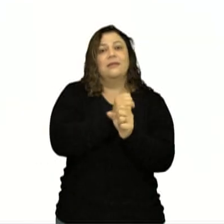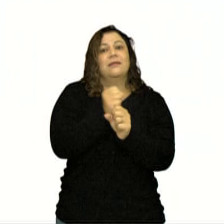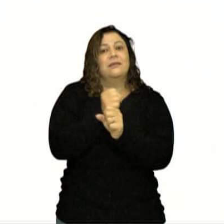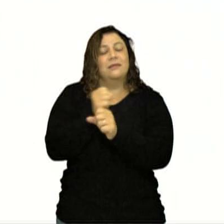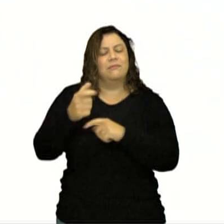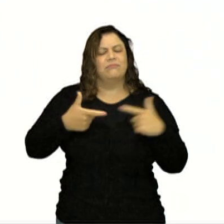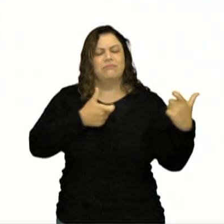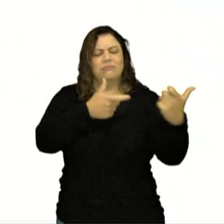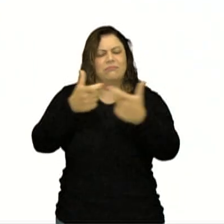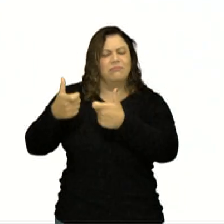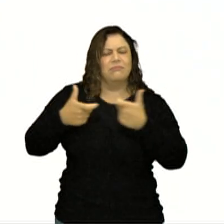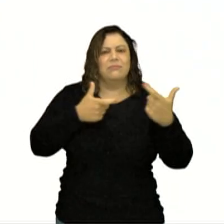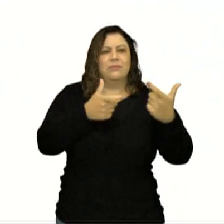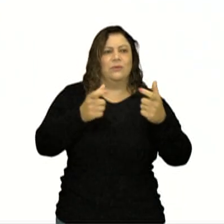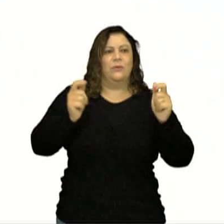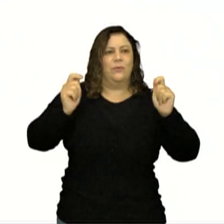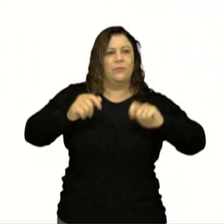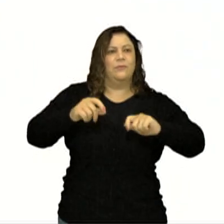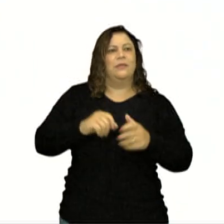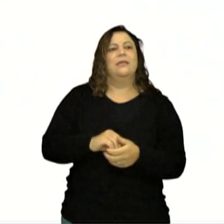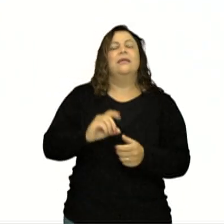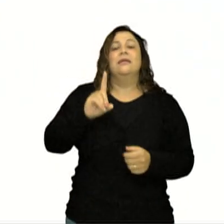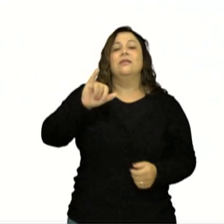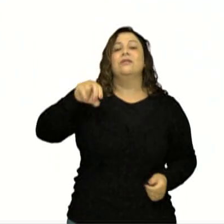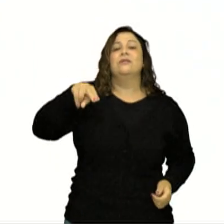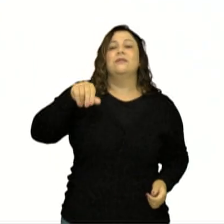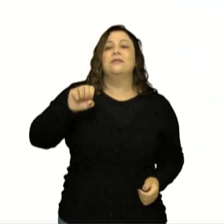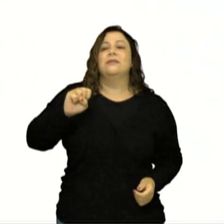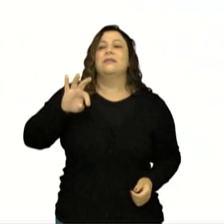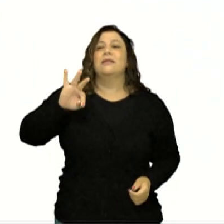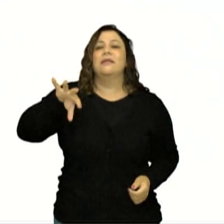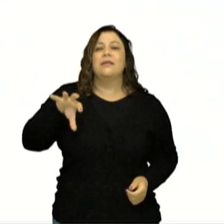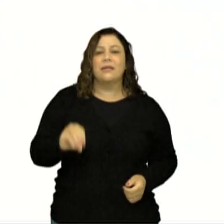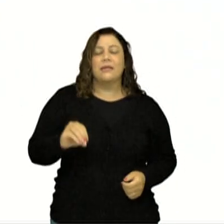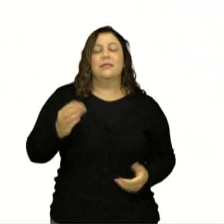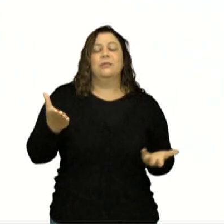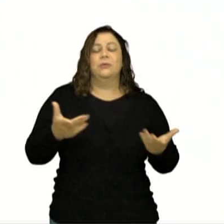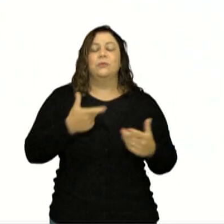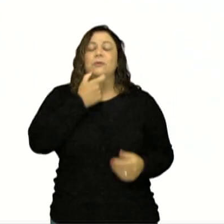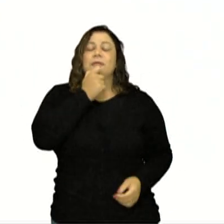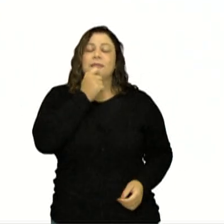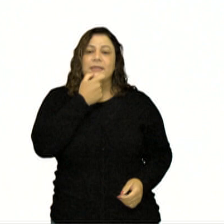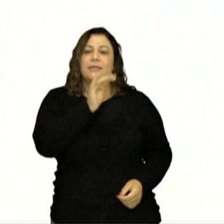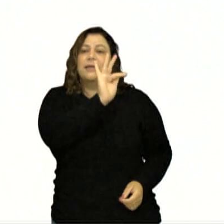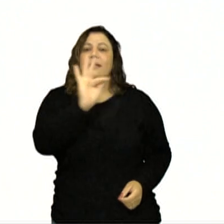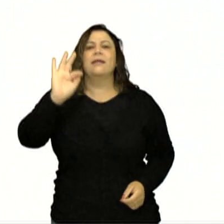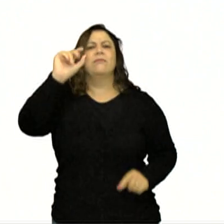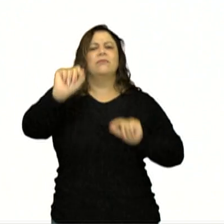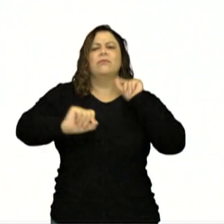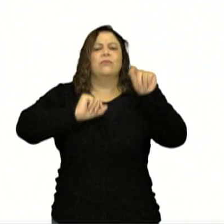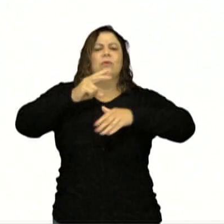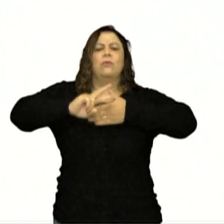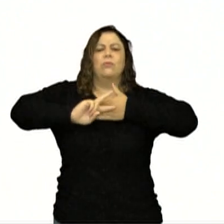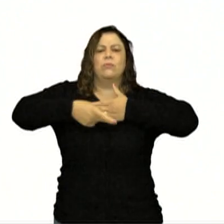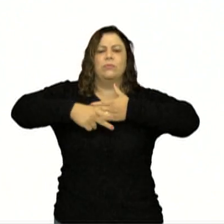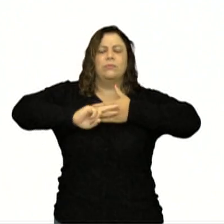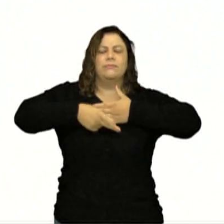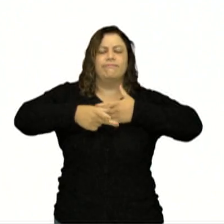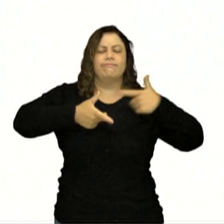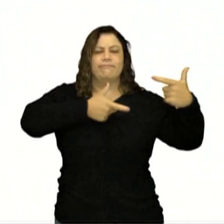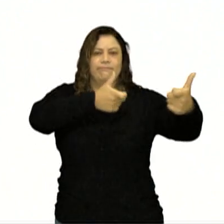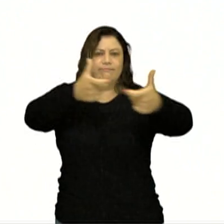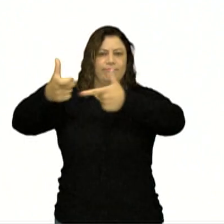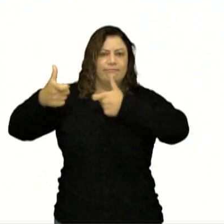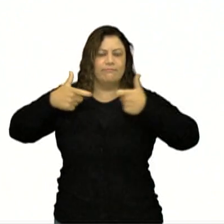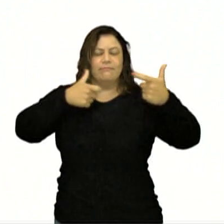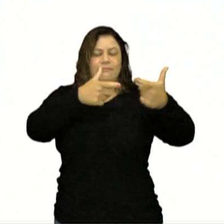conflito dinástico entre Inglaterra e a França. Quais foram as consequências dessa guerra